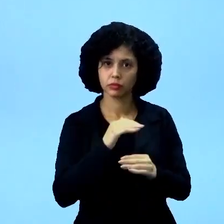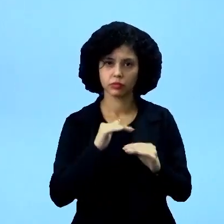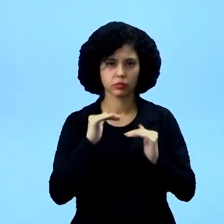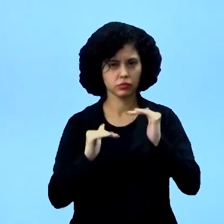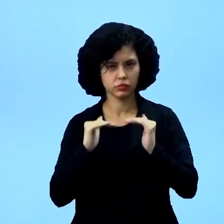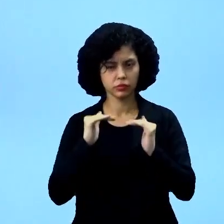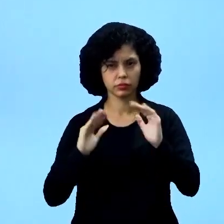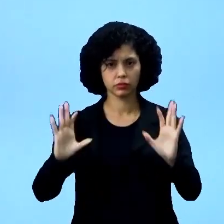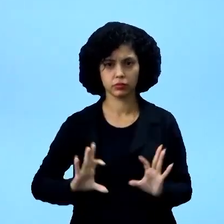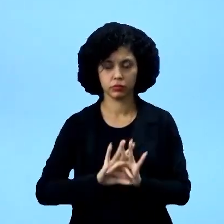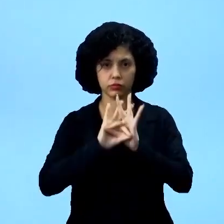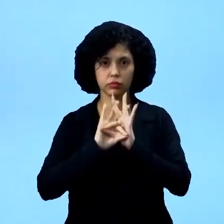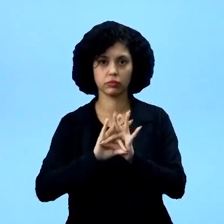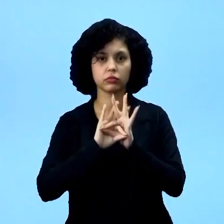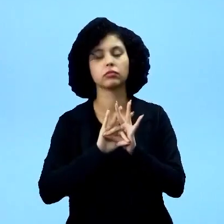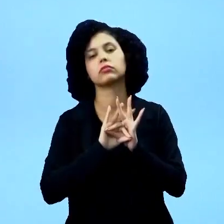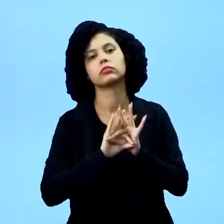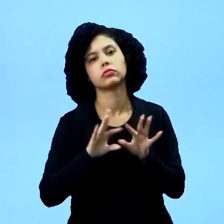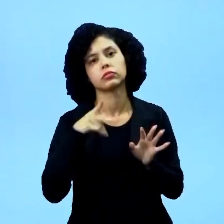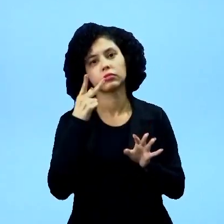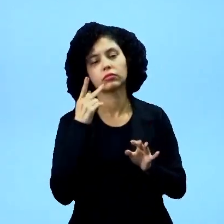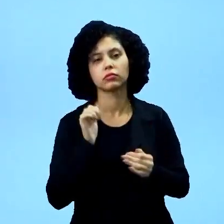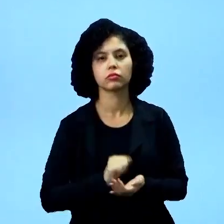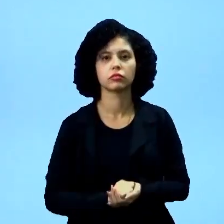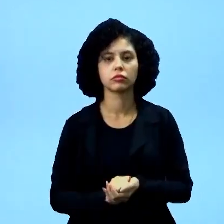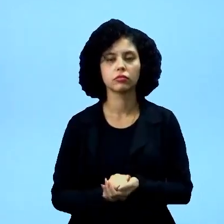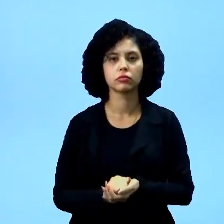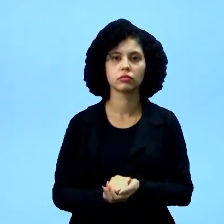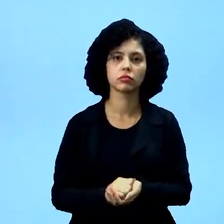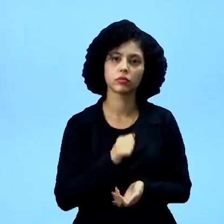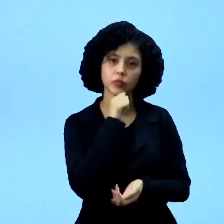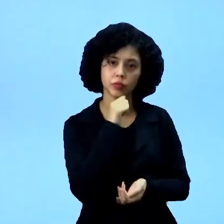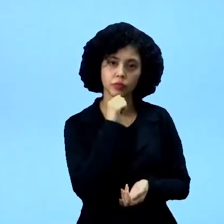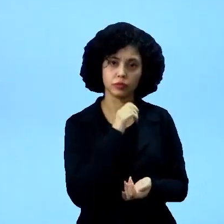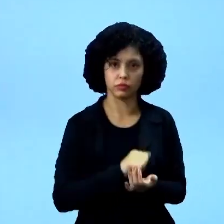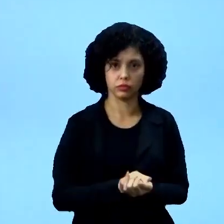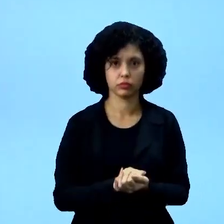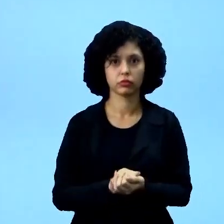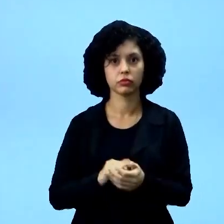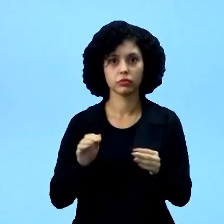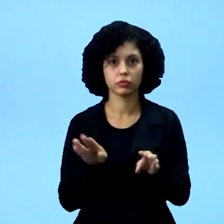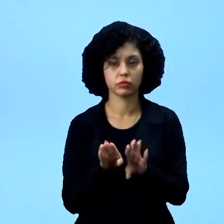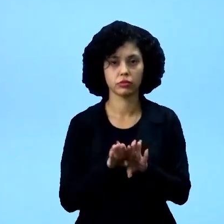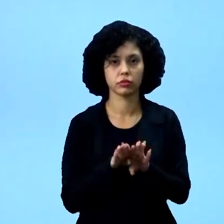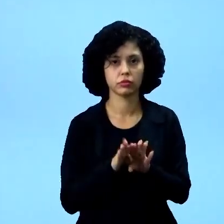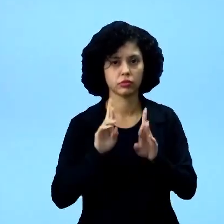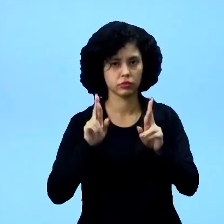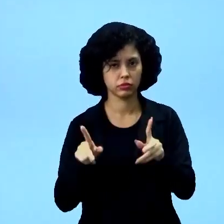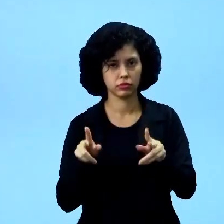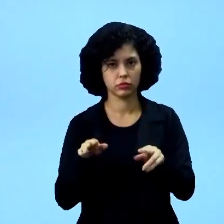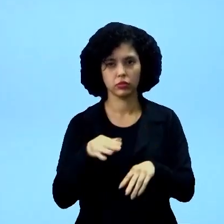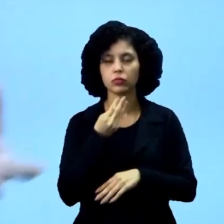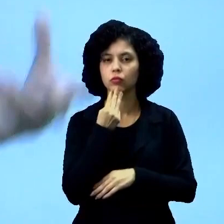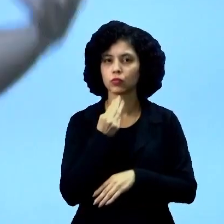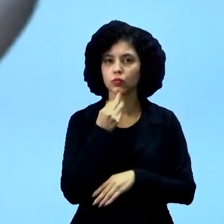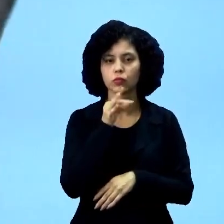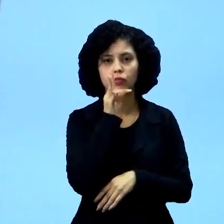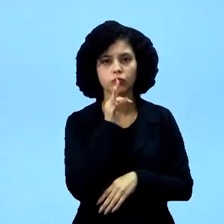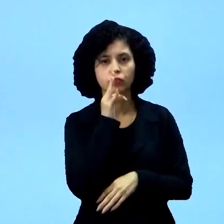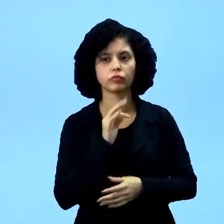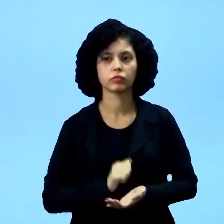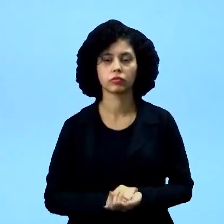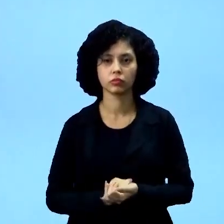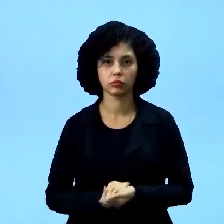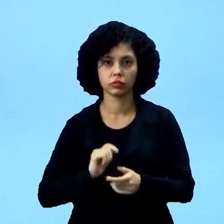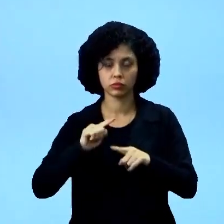uma correlação de igualdade. Não no sentido físico, a gente consegue compreender que o físico feminino é diferente do físico masculino, mas